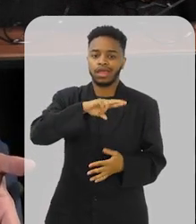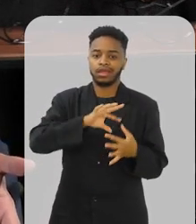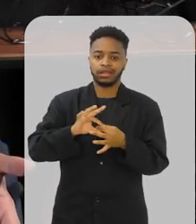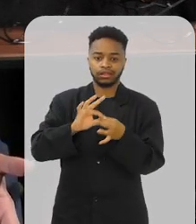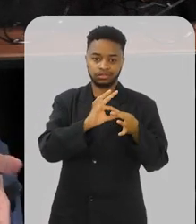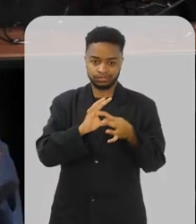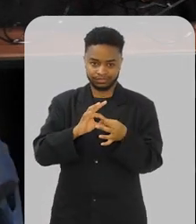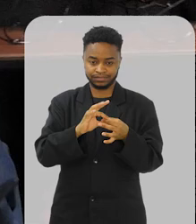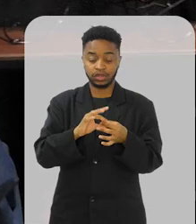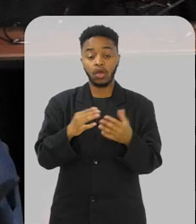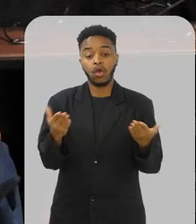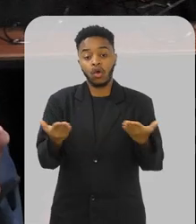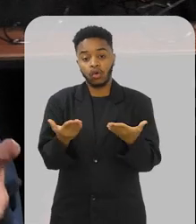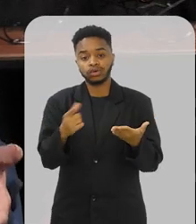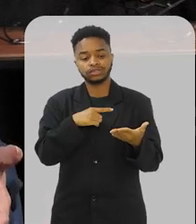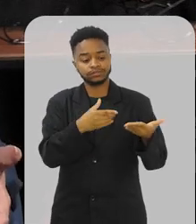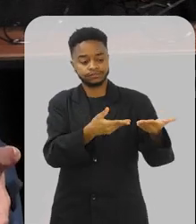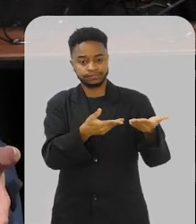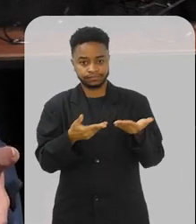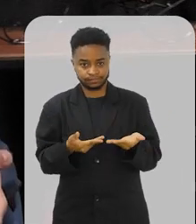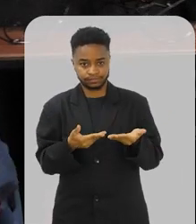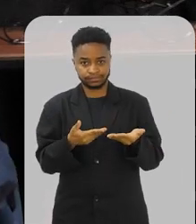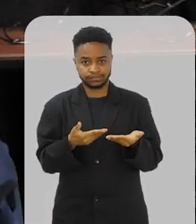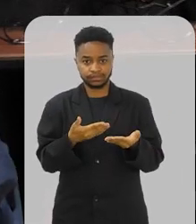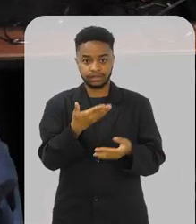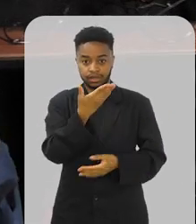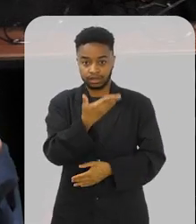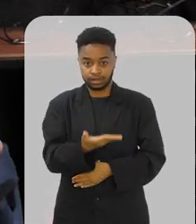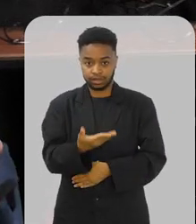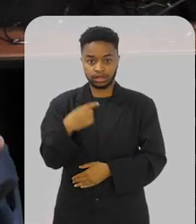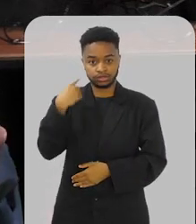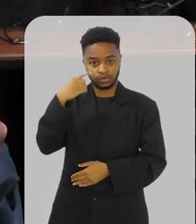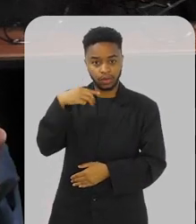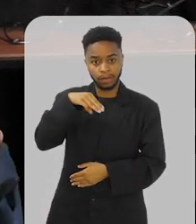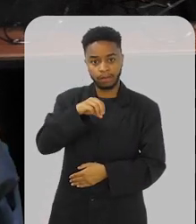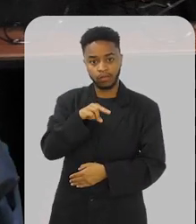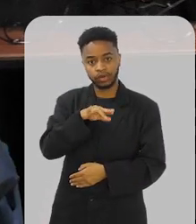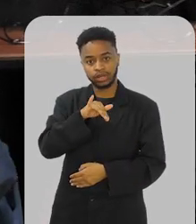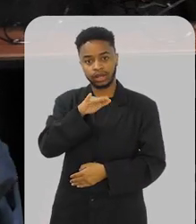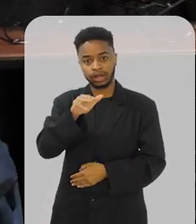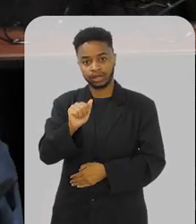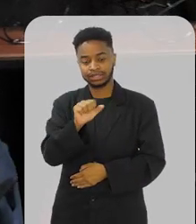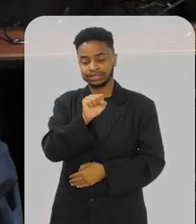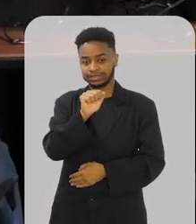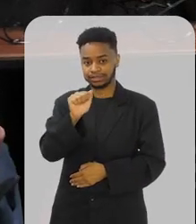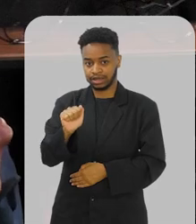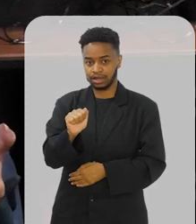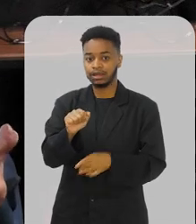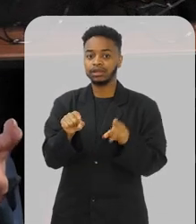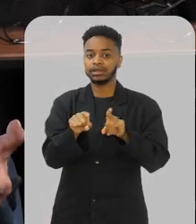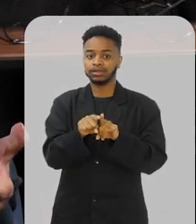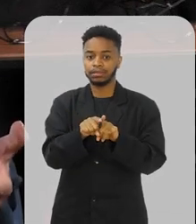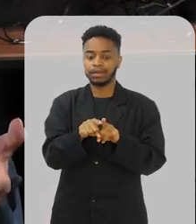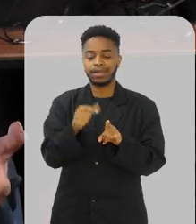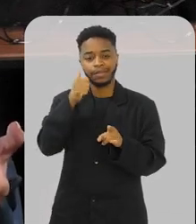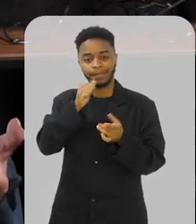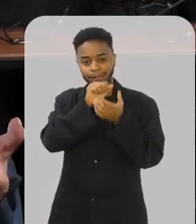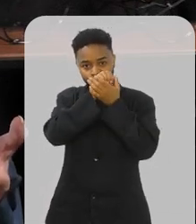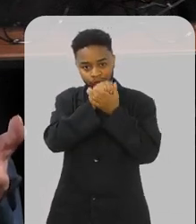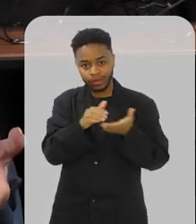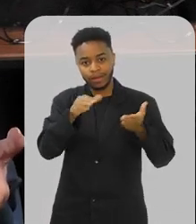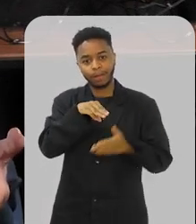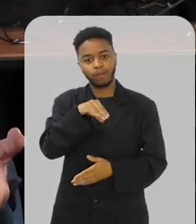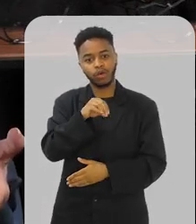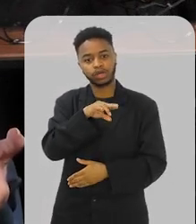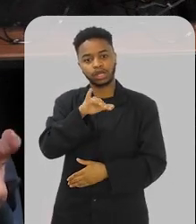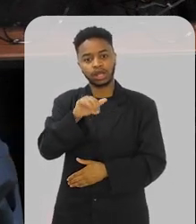Religare. Hoje nós tivemos aqui a doutora Mônica Sá e a mãe Mônica de